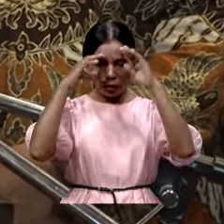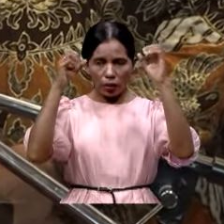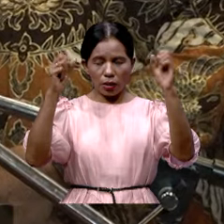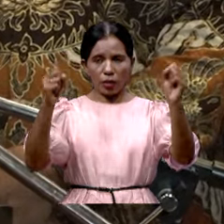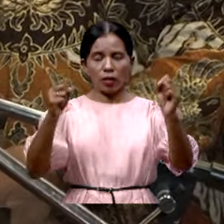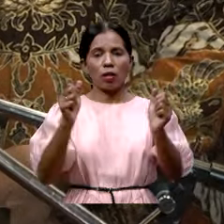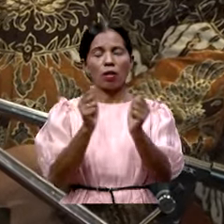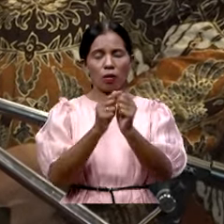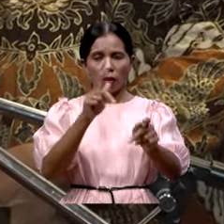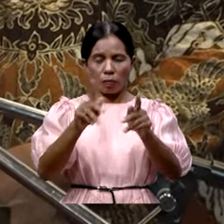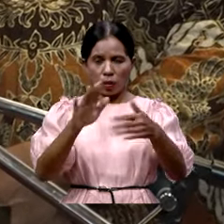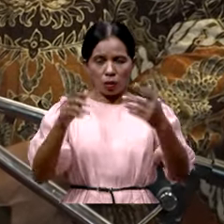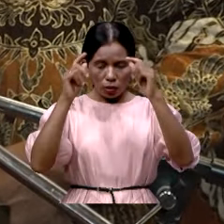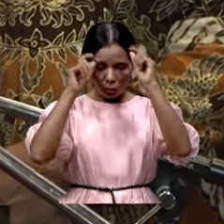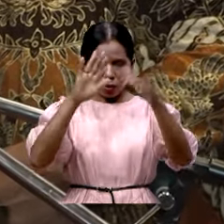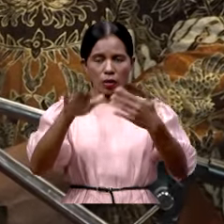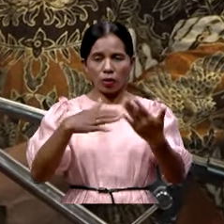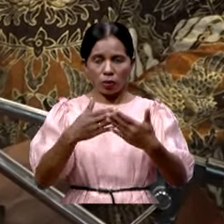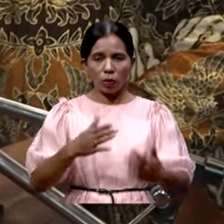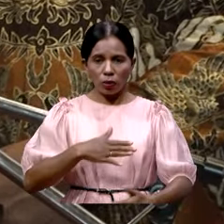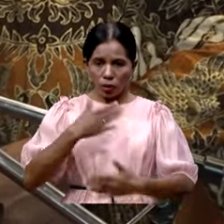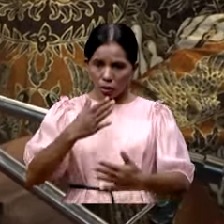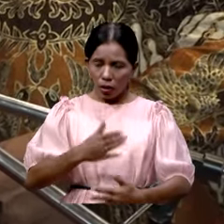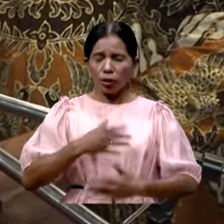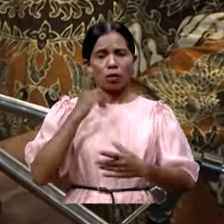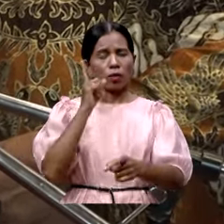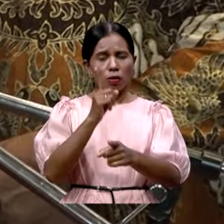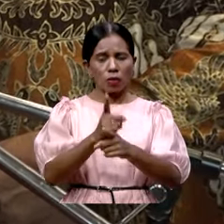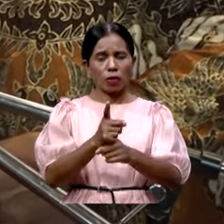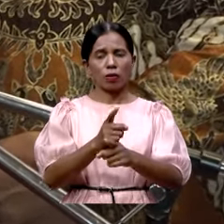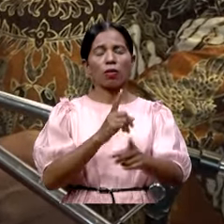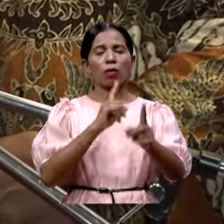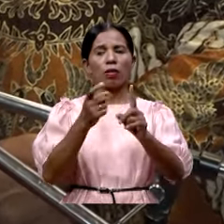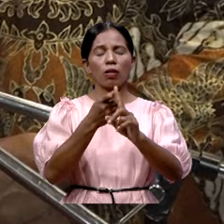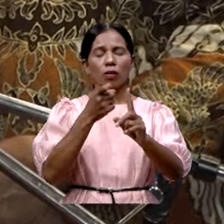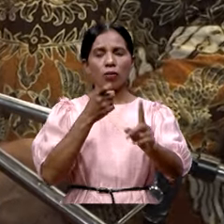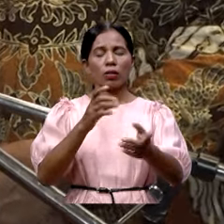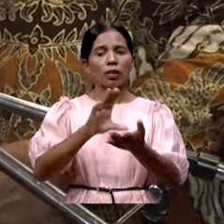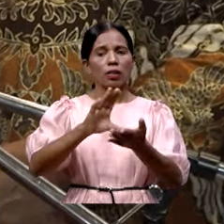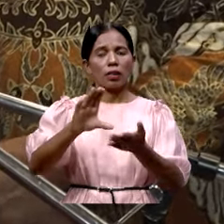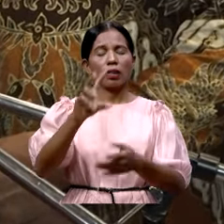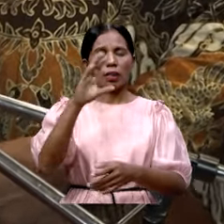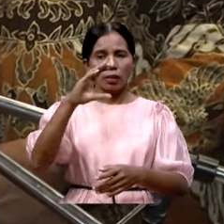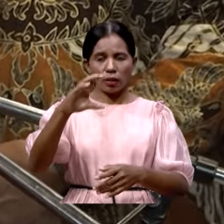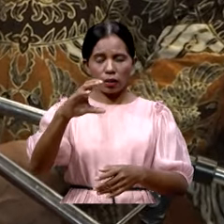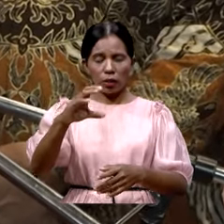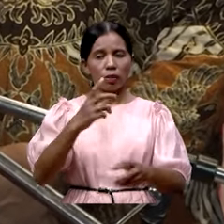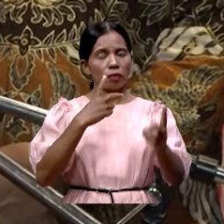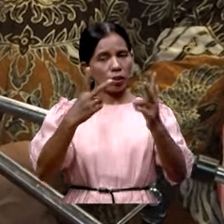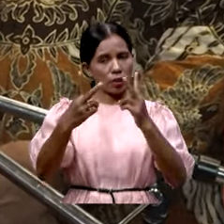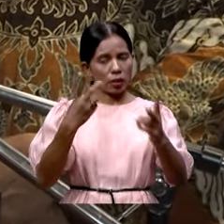povo do Timor-Leste toma, contente e absoluto, que teve sua confirmação, mais de Santa Sé, que visita de Nabé e